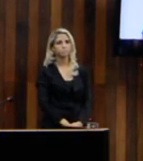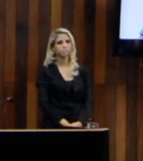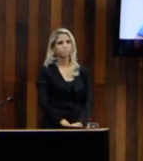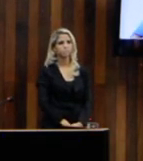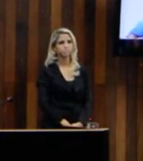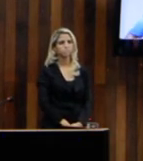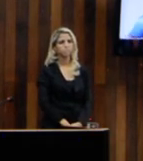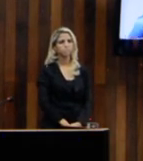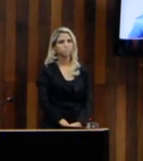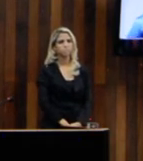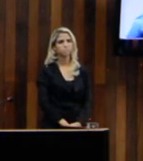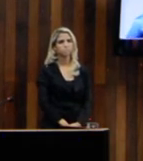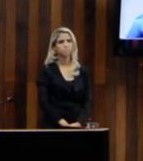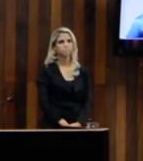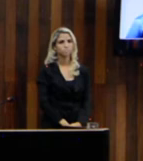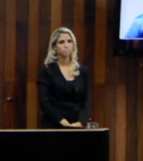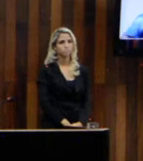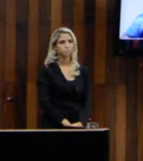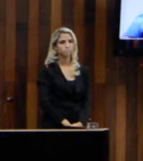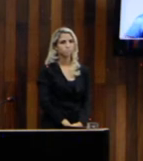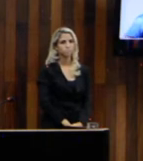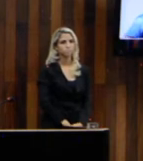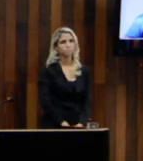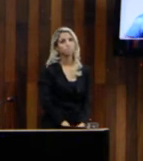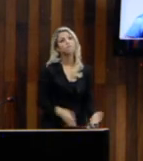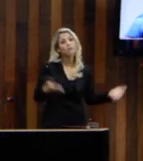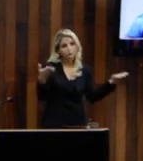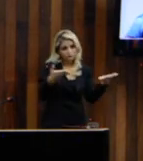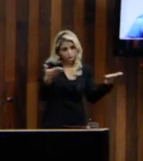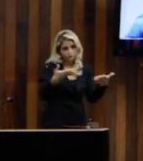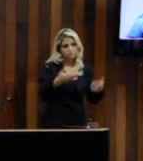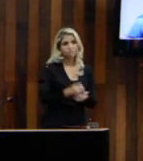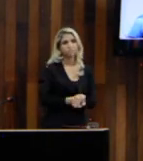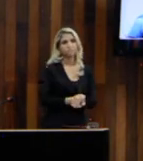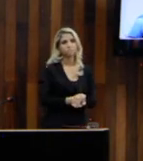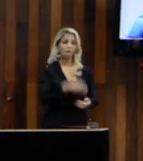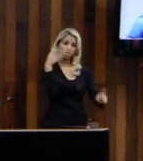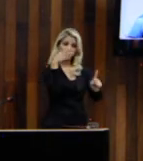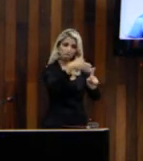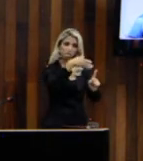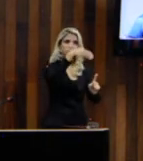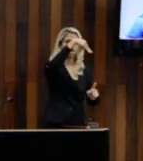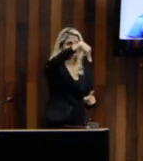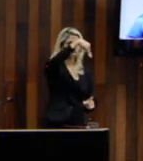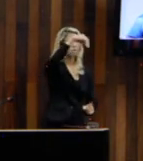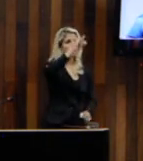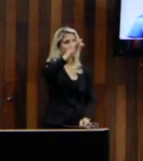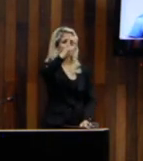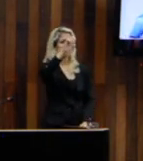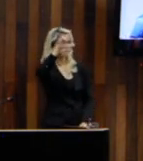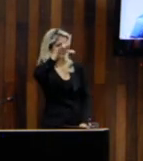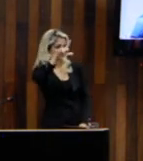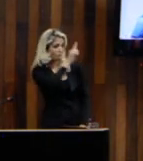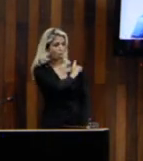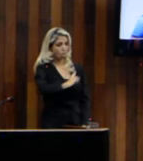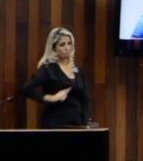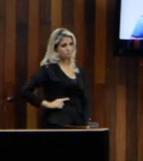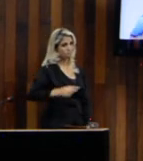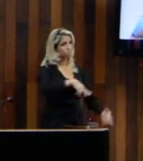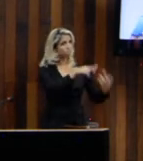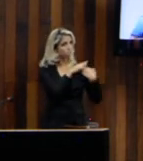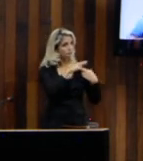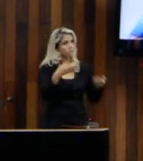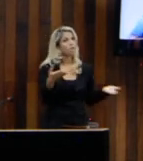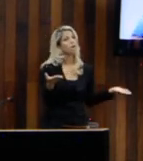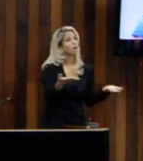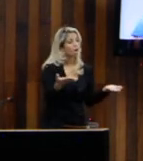Então, seu líder do governo, Miguel Alencar, eu acho que às vezes o senhor, né, como em